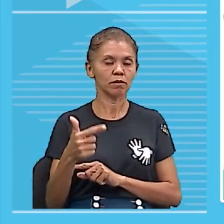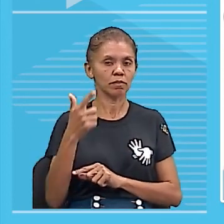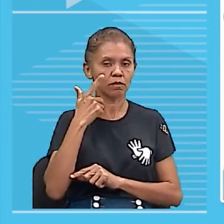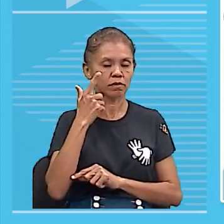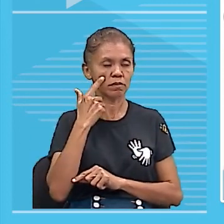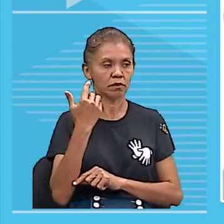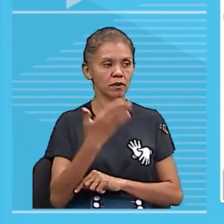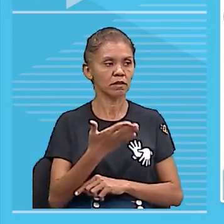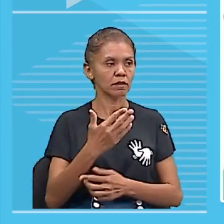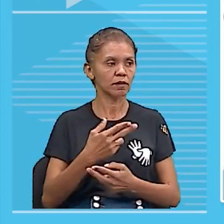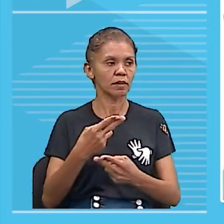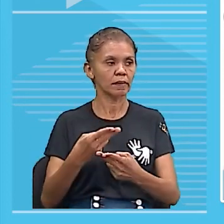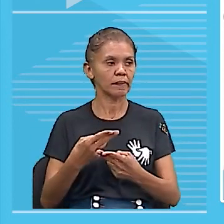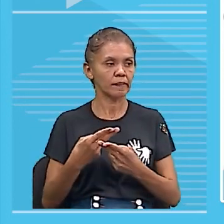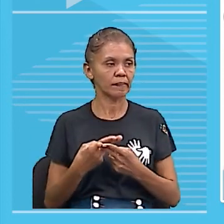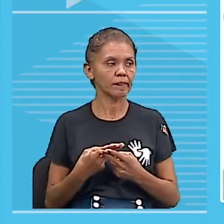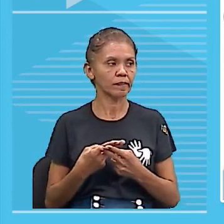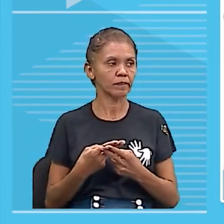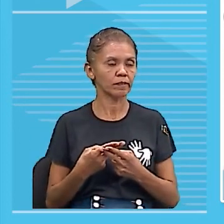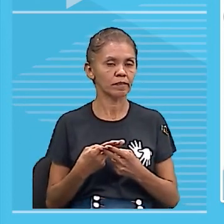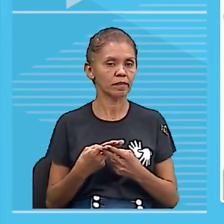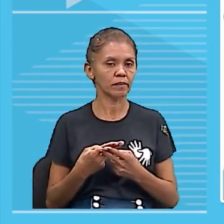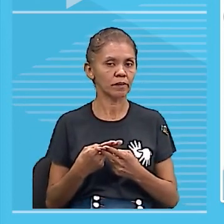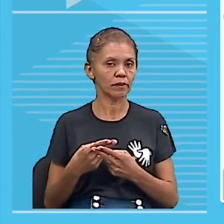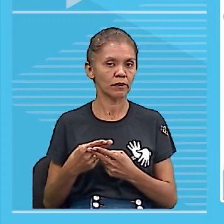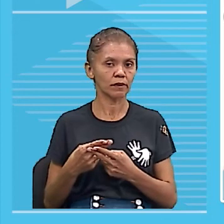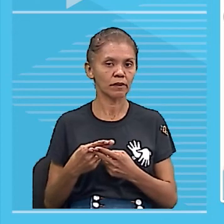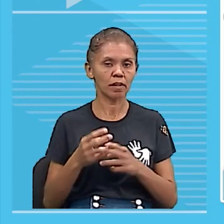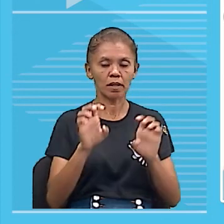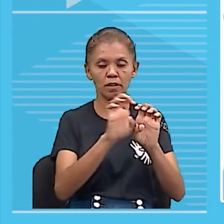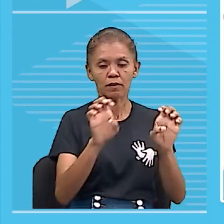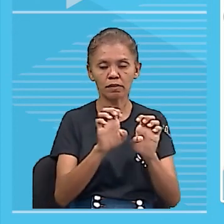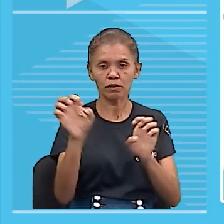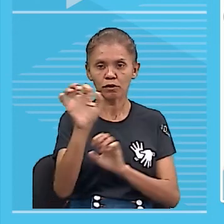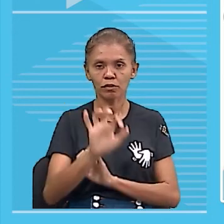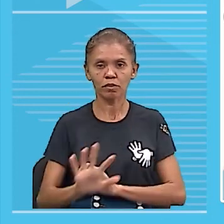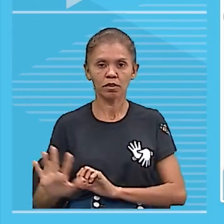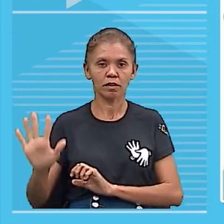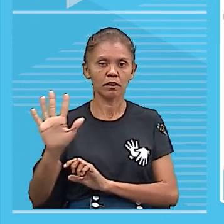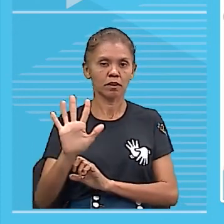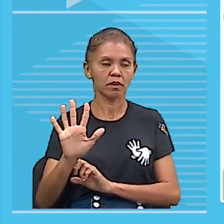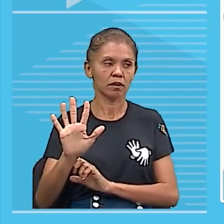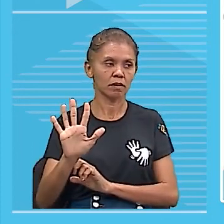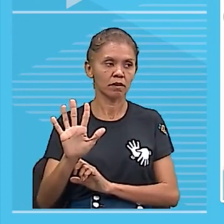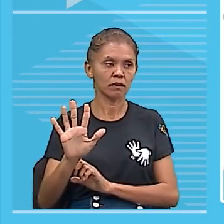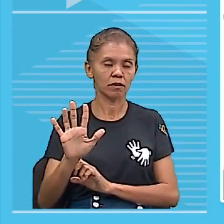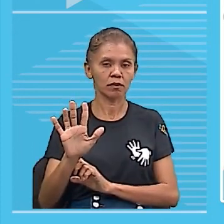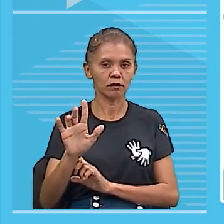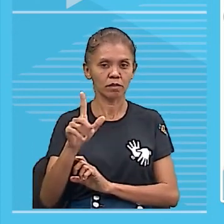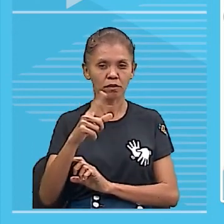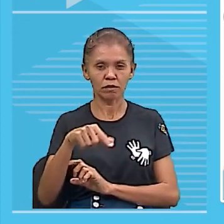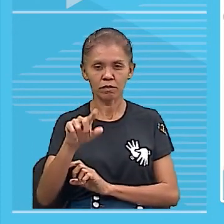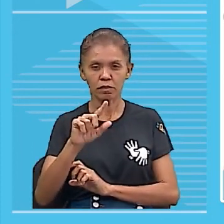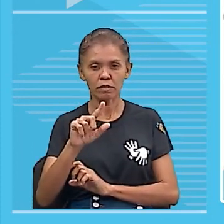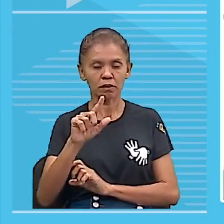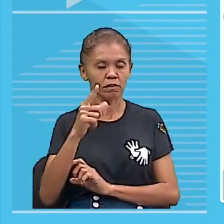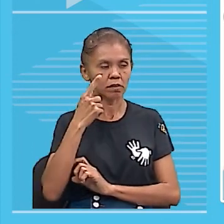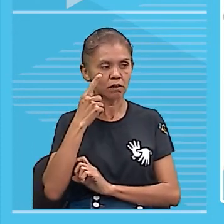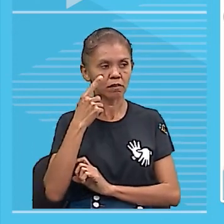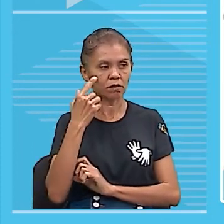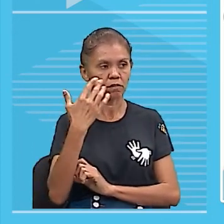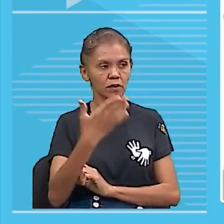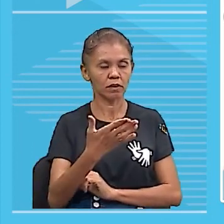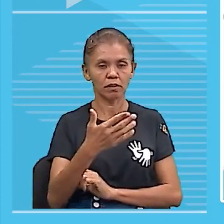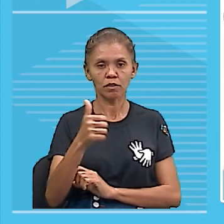e você pode usar a expressão geral e como vocês estão vendo aqui no primeiro